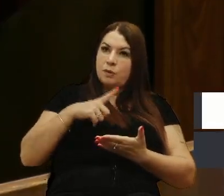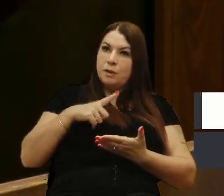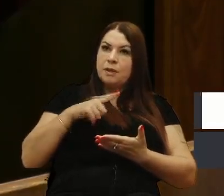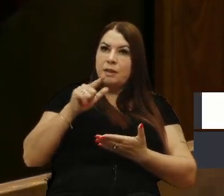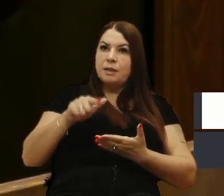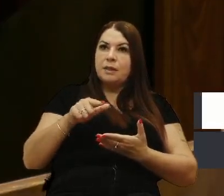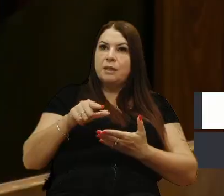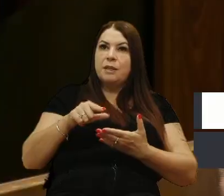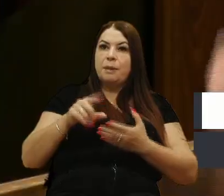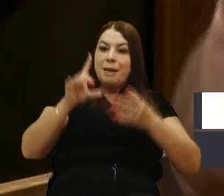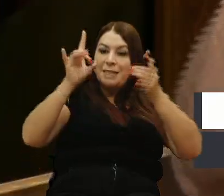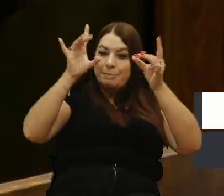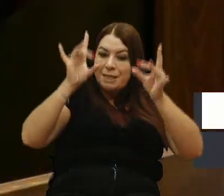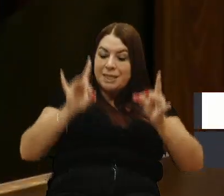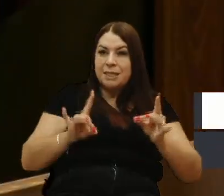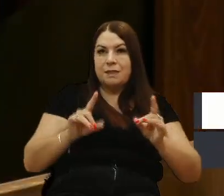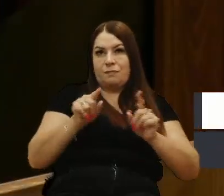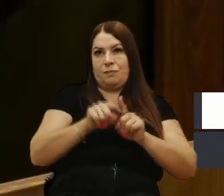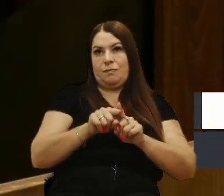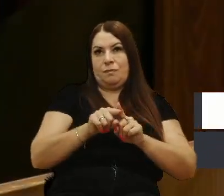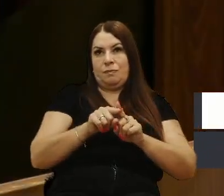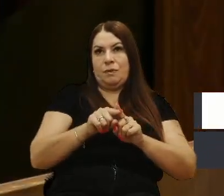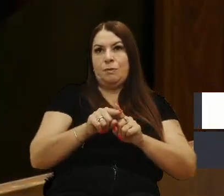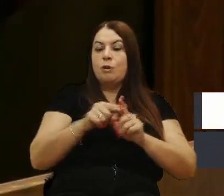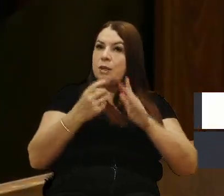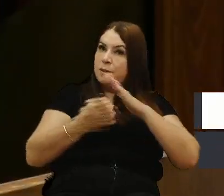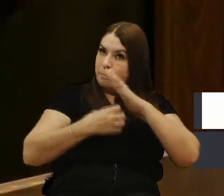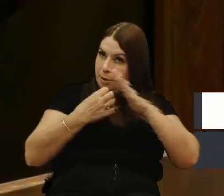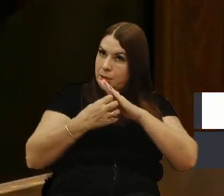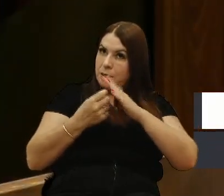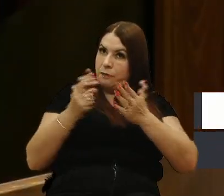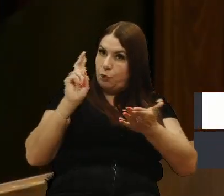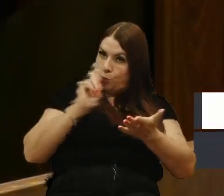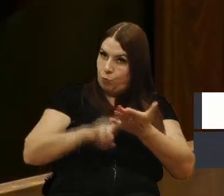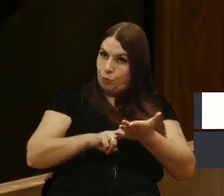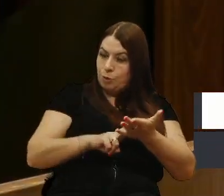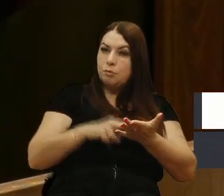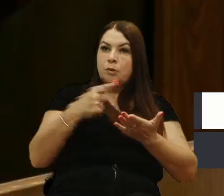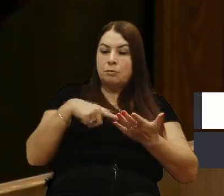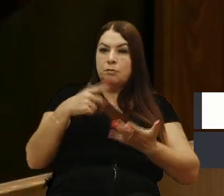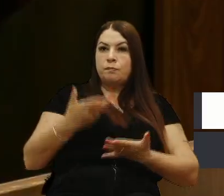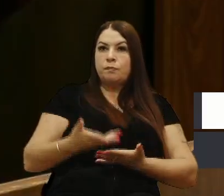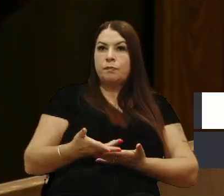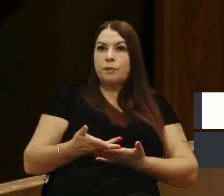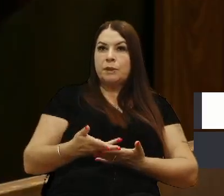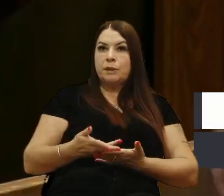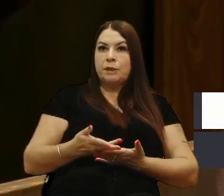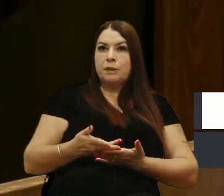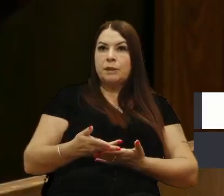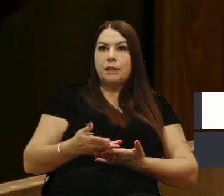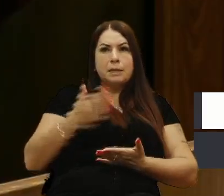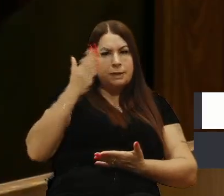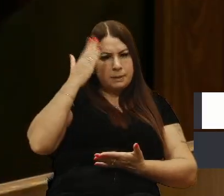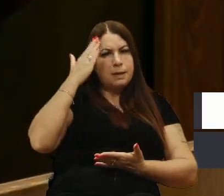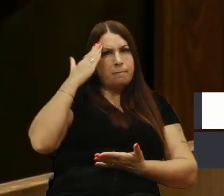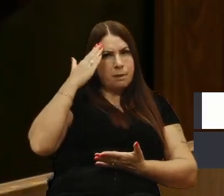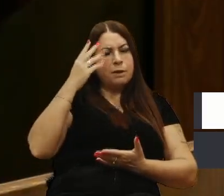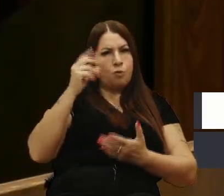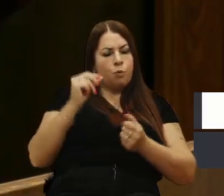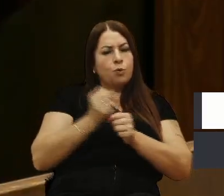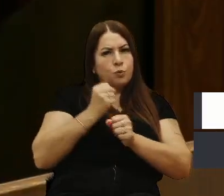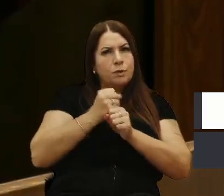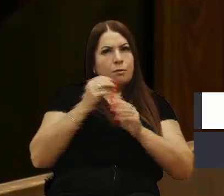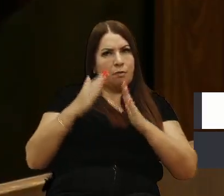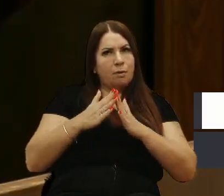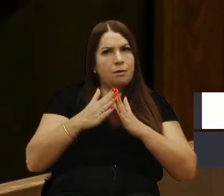mais específico, porque essa incorporadora que vai assumir, ela tem que ter expertise para realizar essas casas. Já